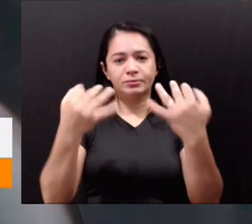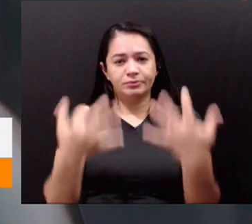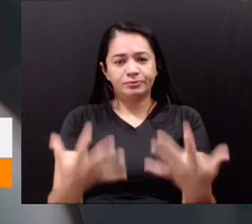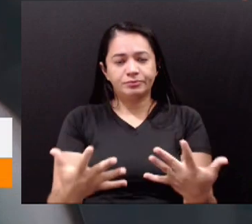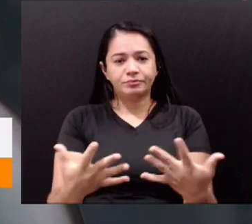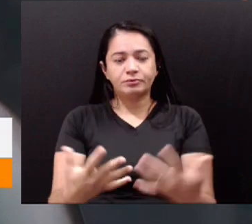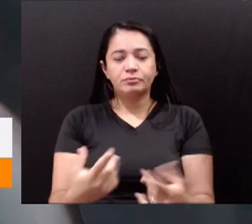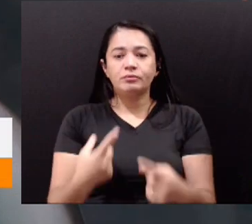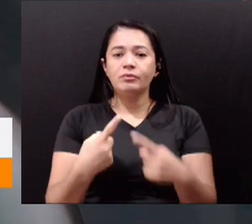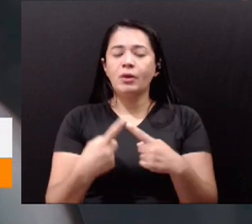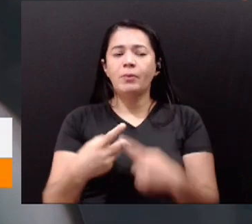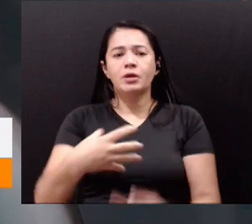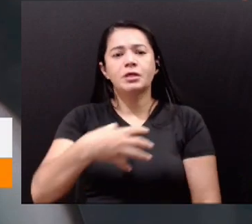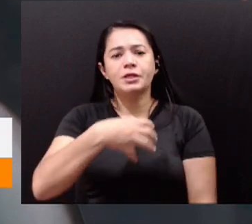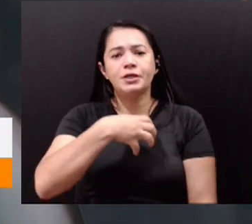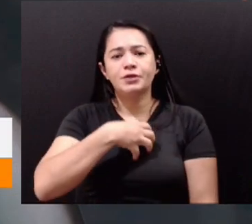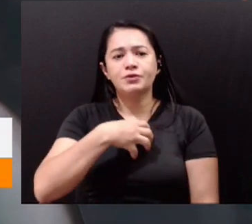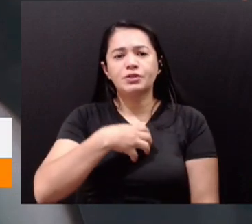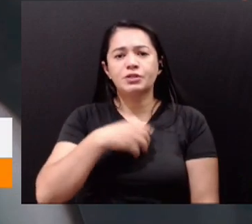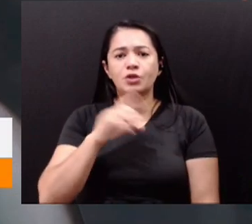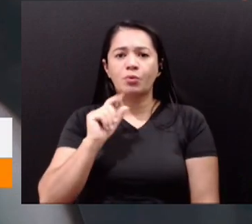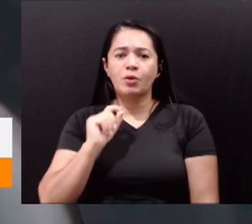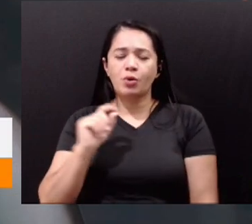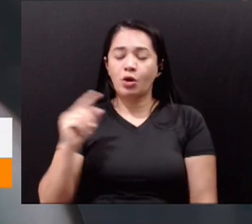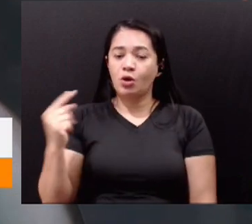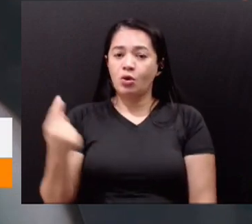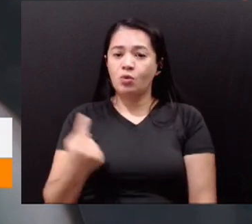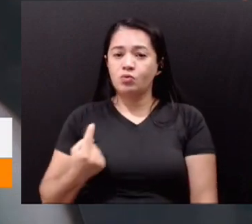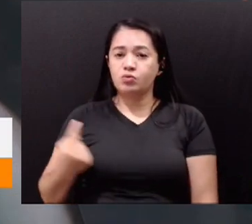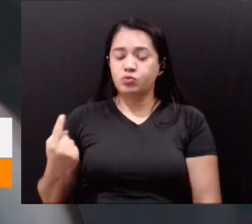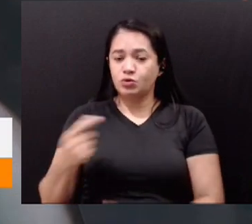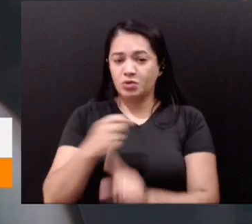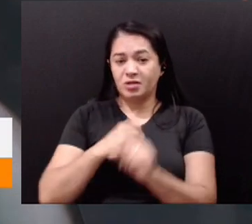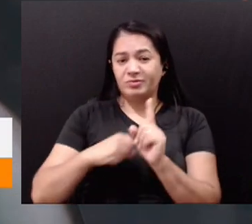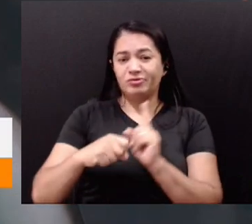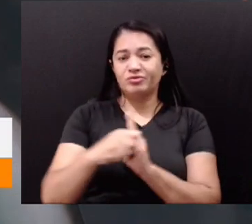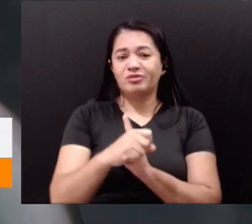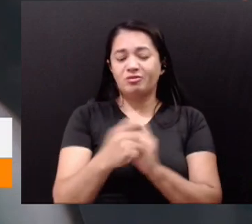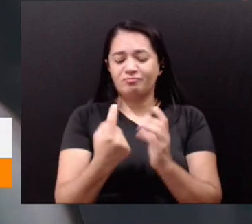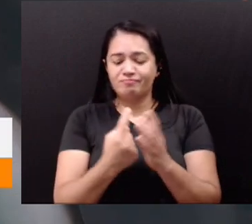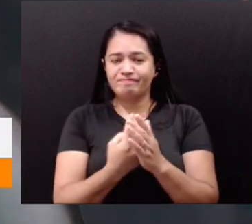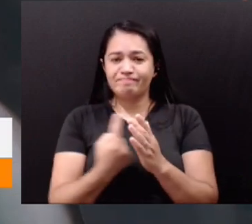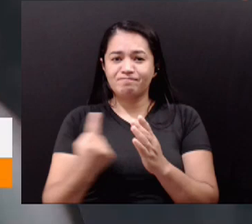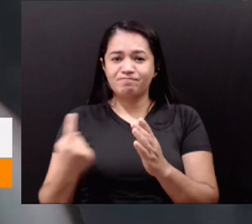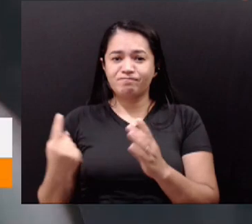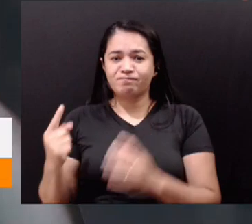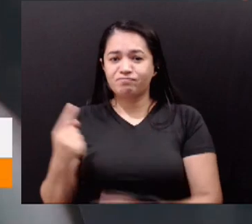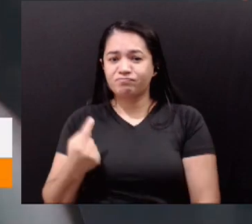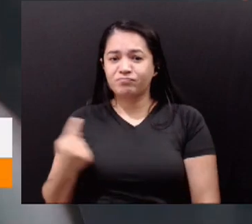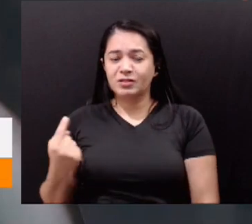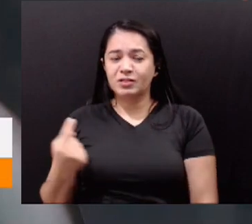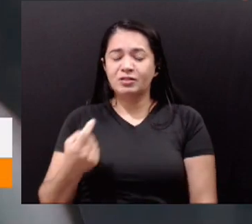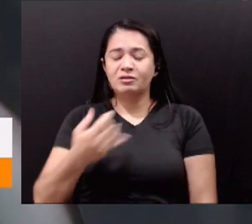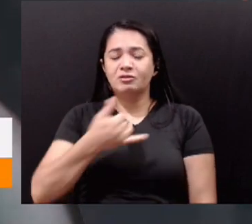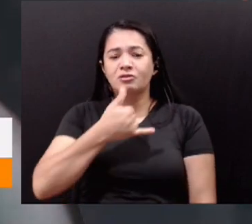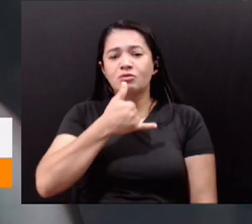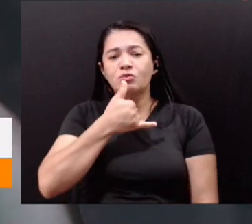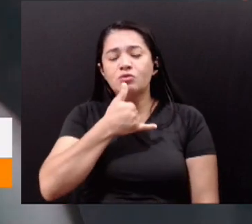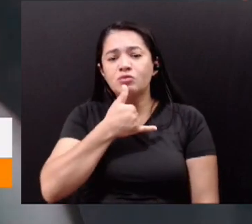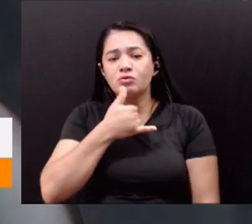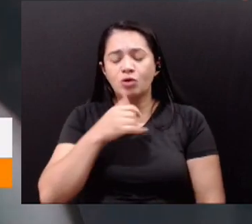é isolamento social, esse sentimento de tristeza, né, tudo isso acho que